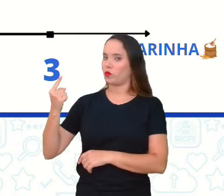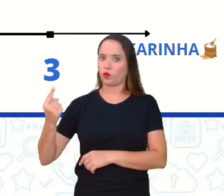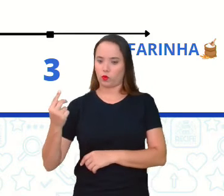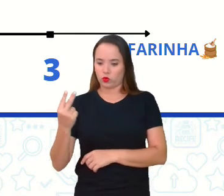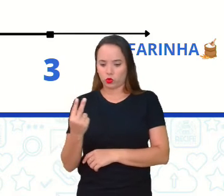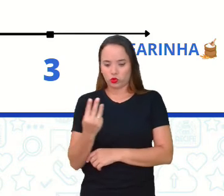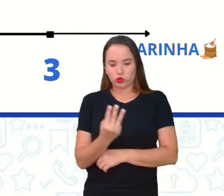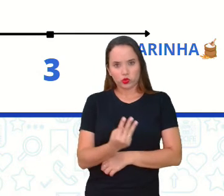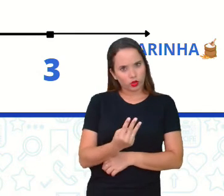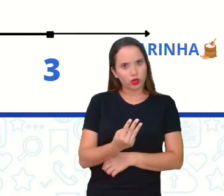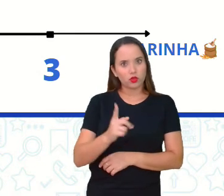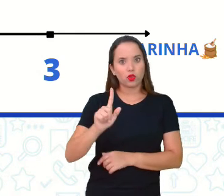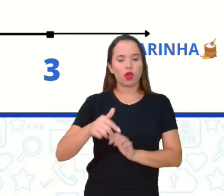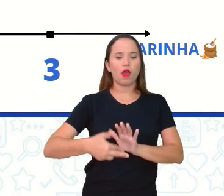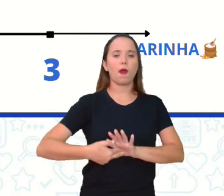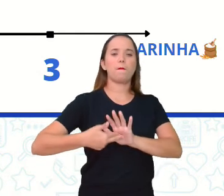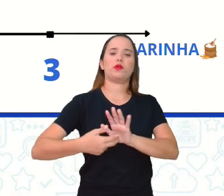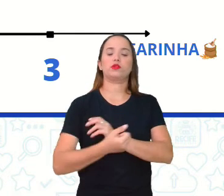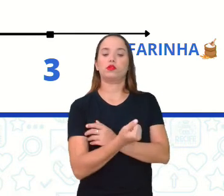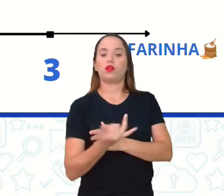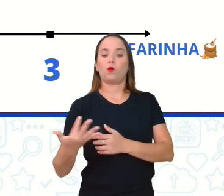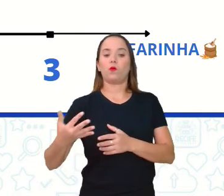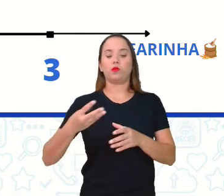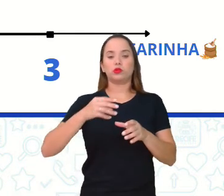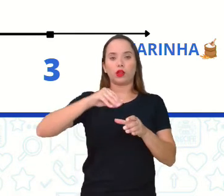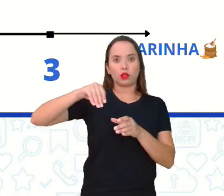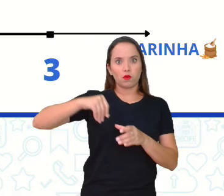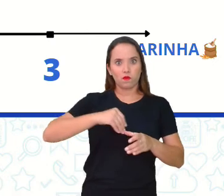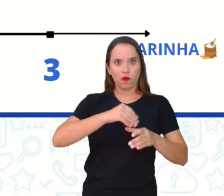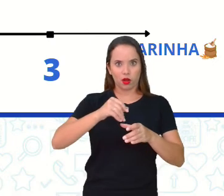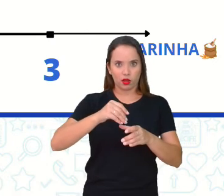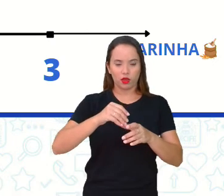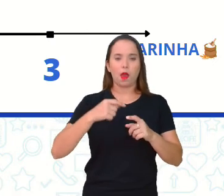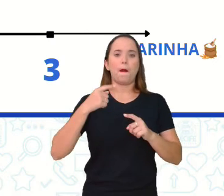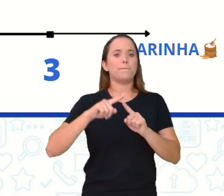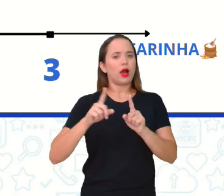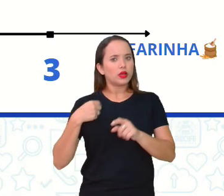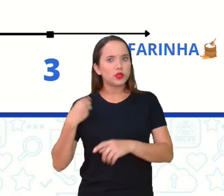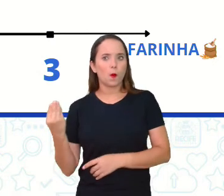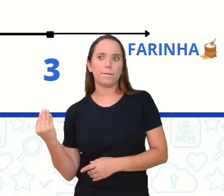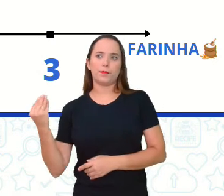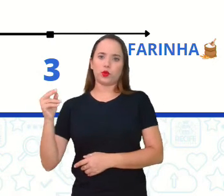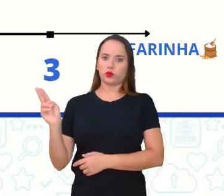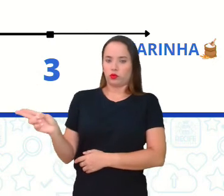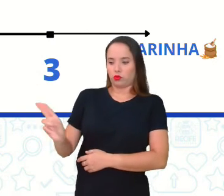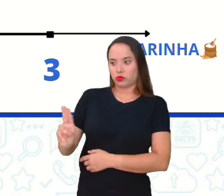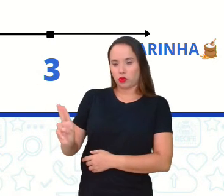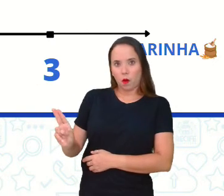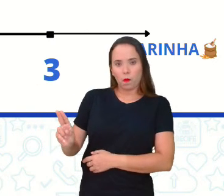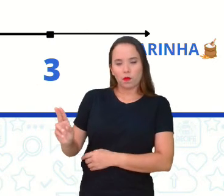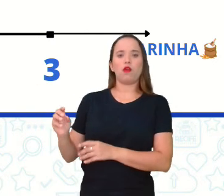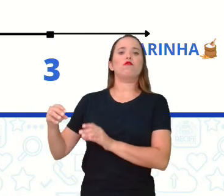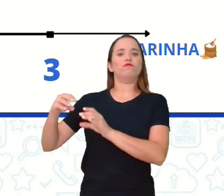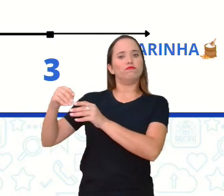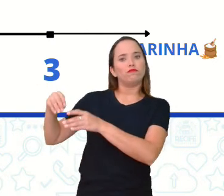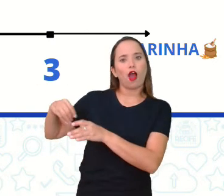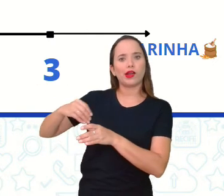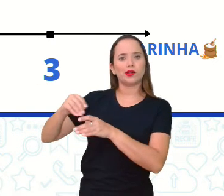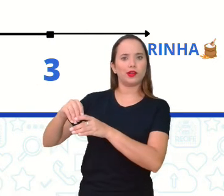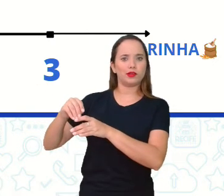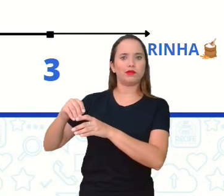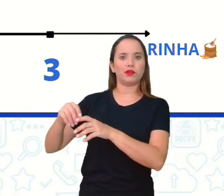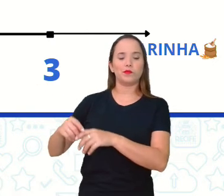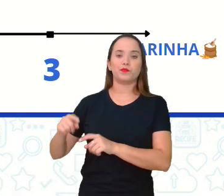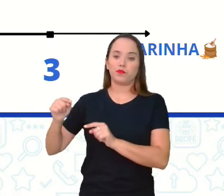3, representando a quantidade de farinha, eu escrevi o nome farinha e coloquei um símbolozinho de um saquinho de farinha ali. E ali